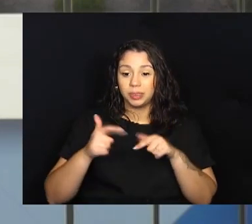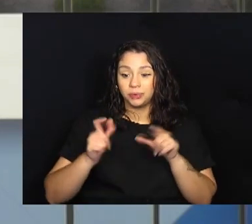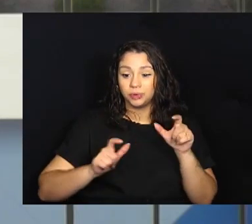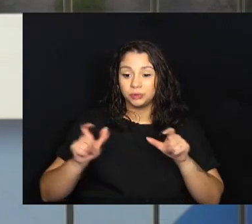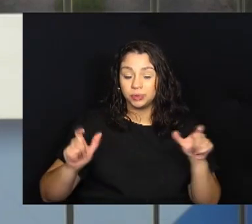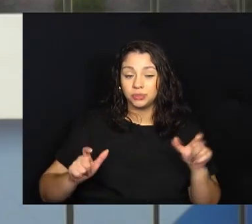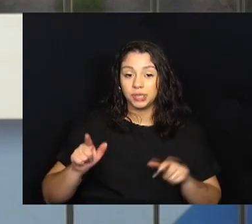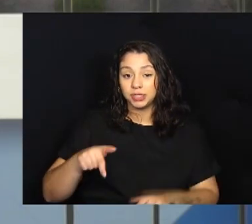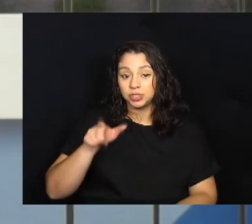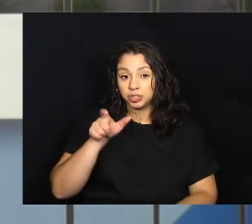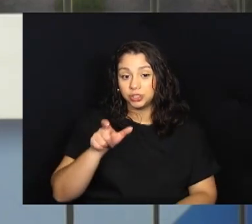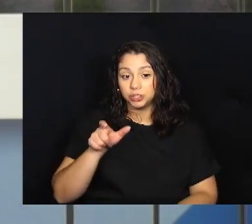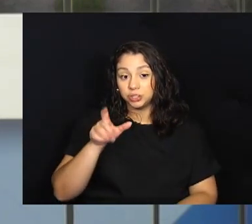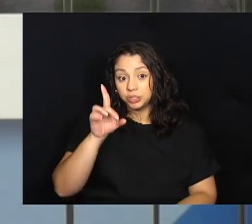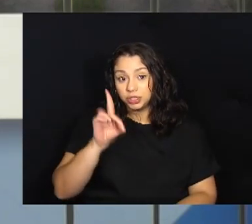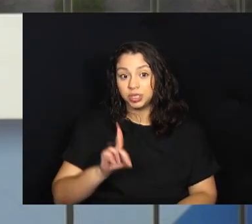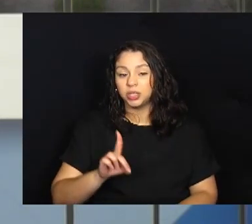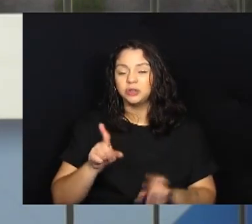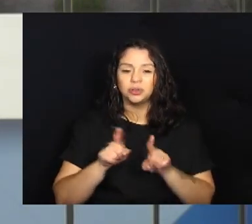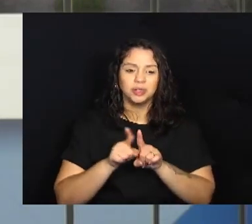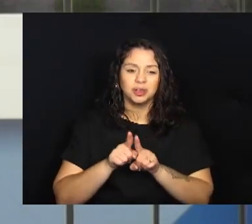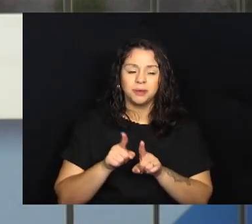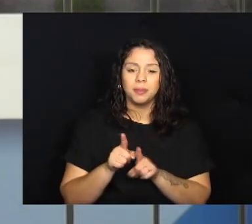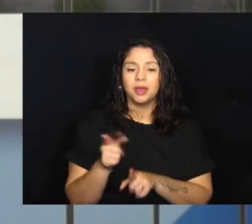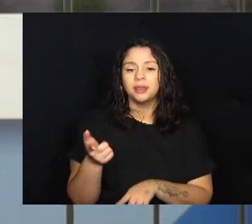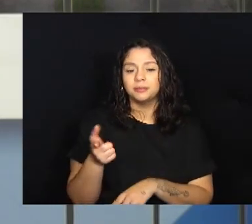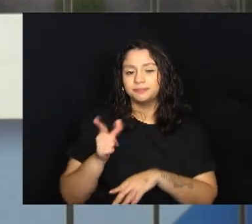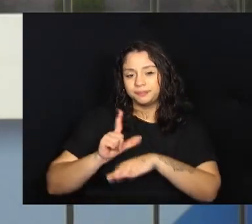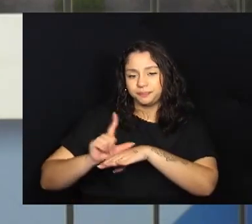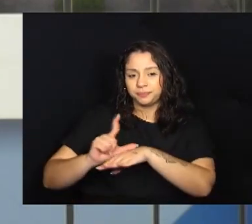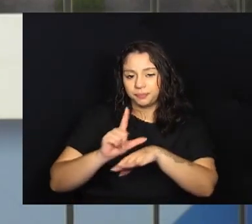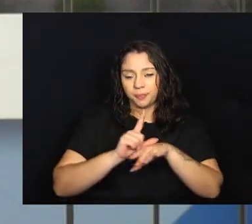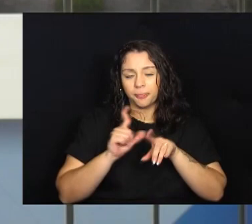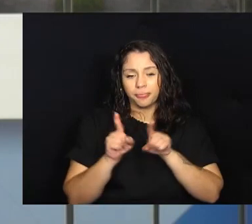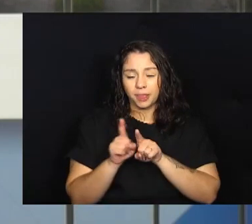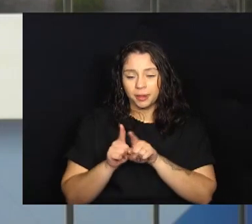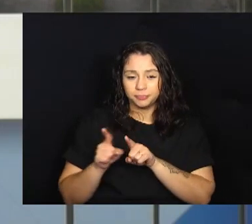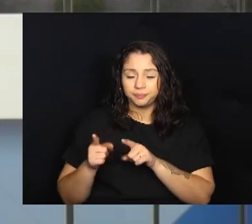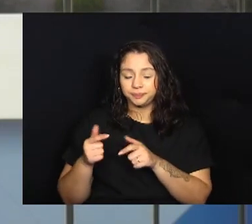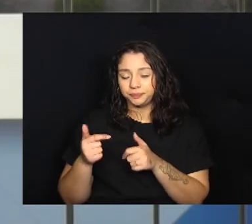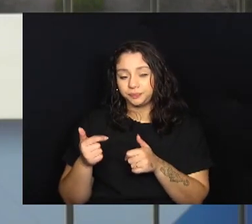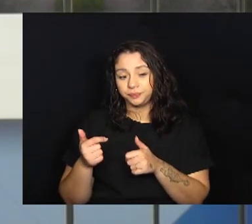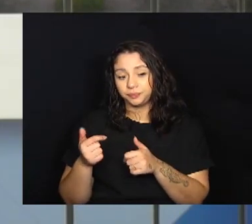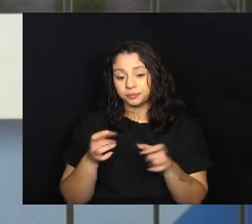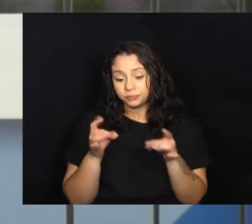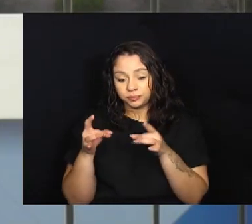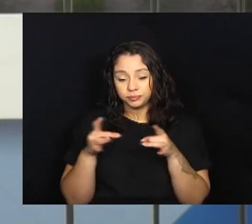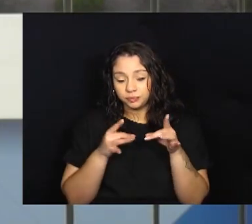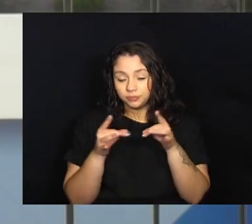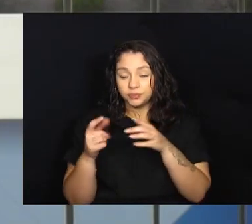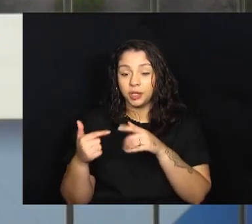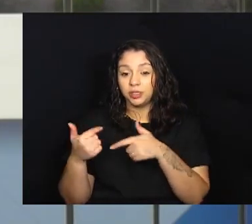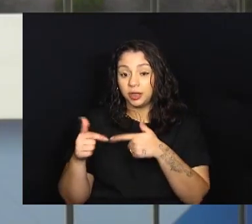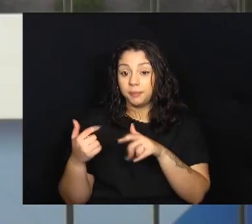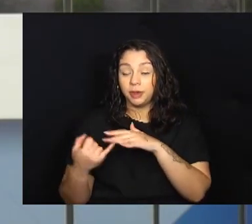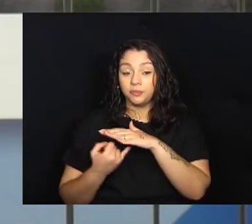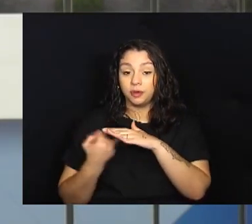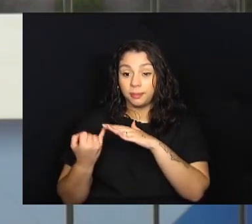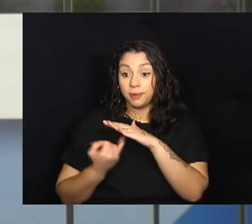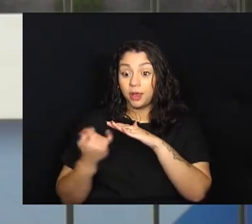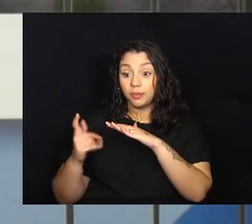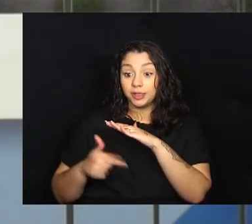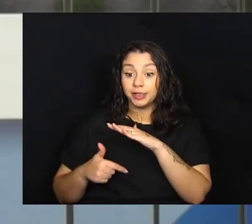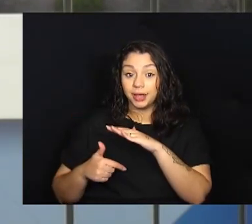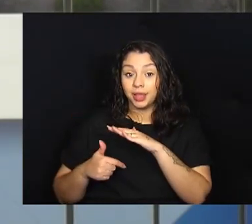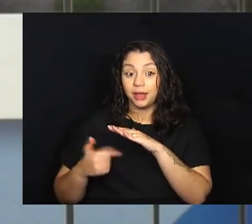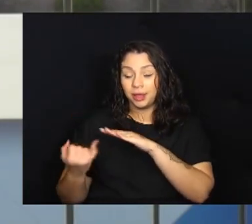esses direitos. E fora assim, o comércio, né, o trabalho informal, a economia que eu falo, a economia de